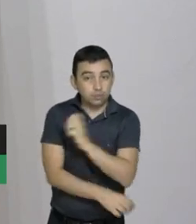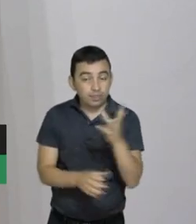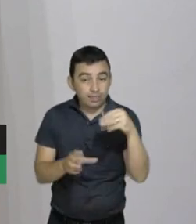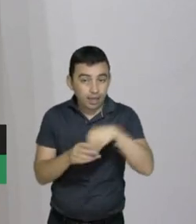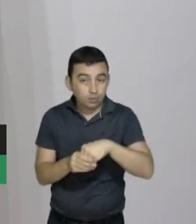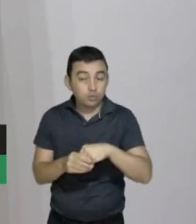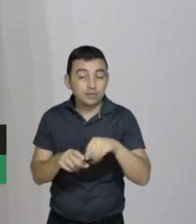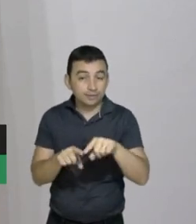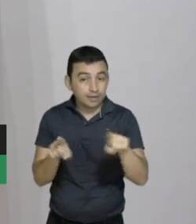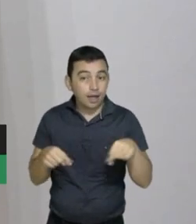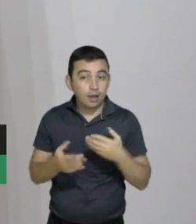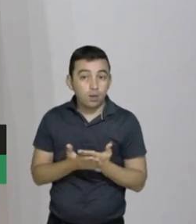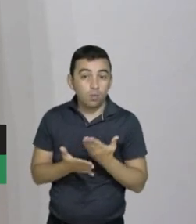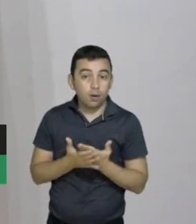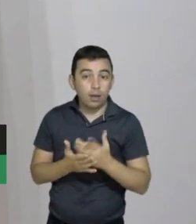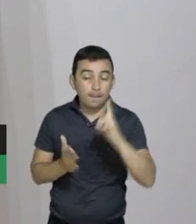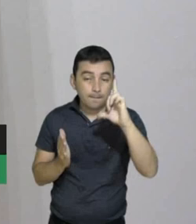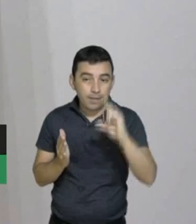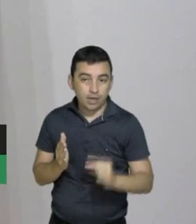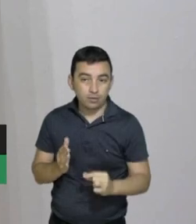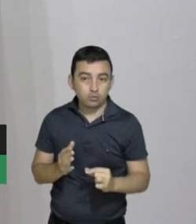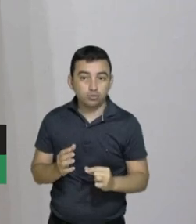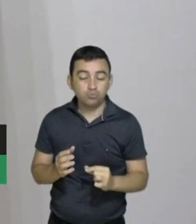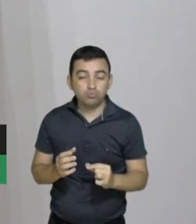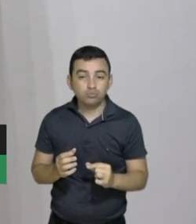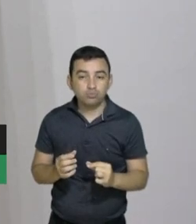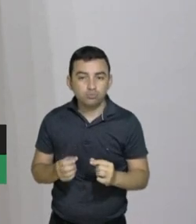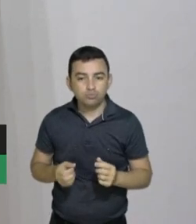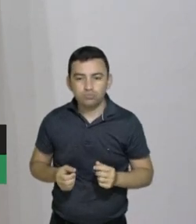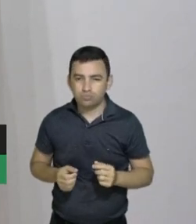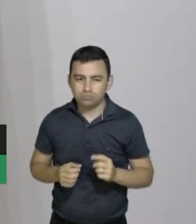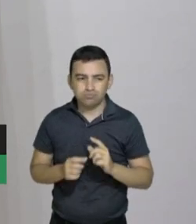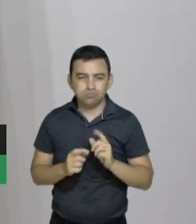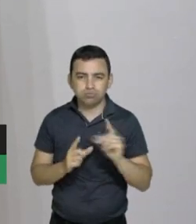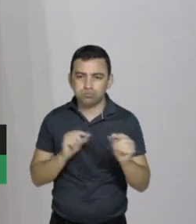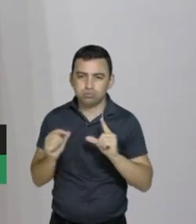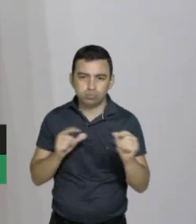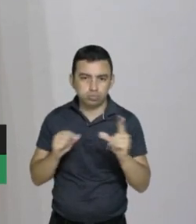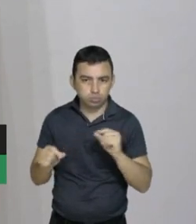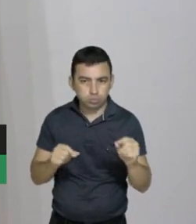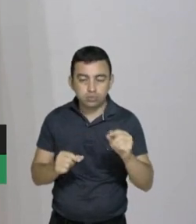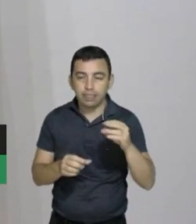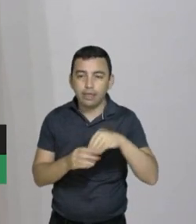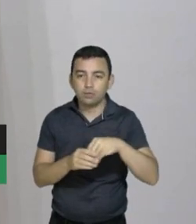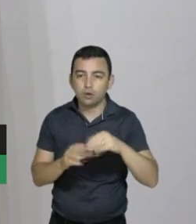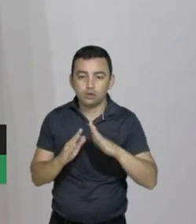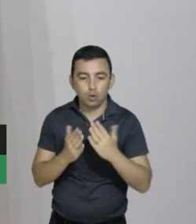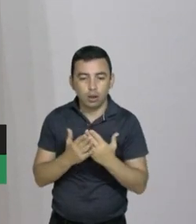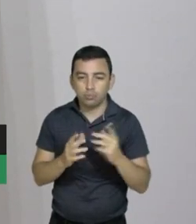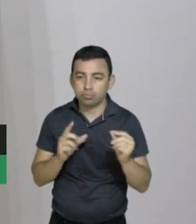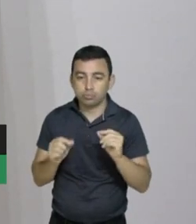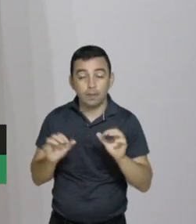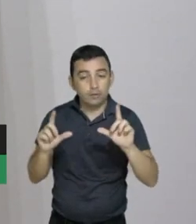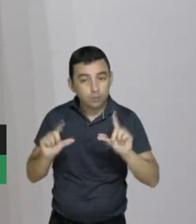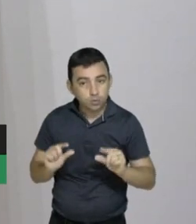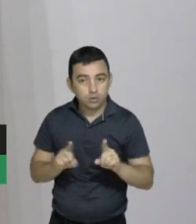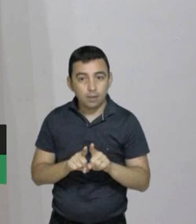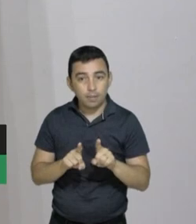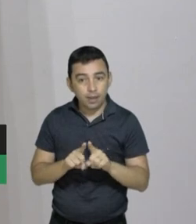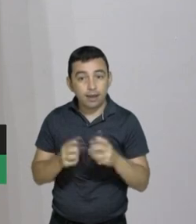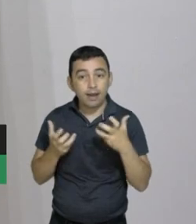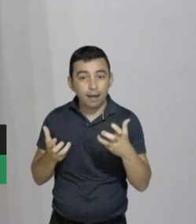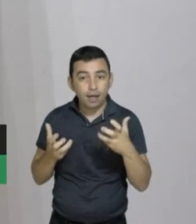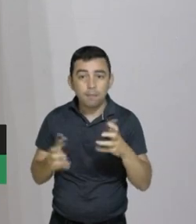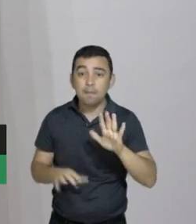tivéssemos menos invasão escolar e mais aprovação de cadastro mas